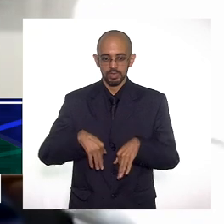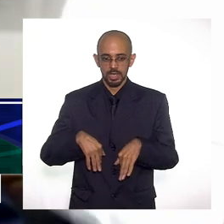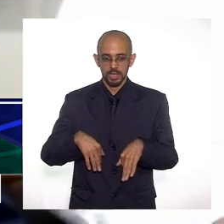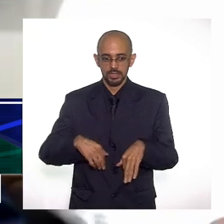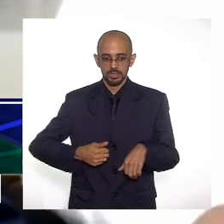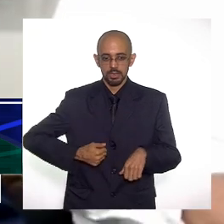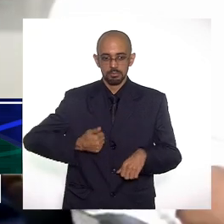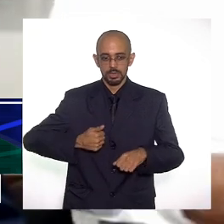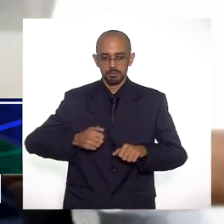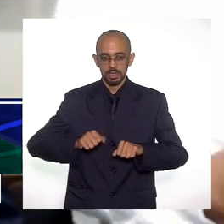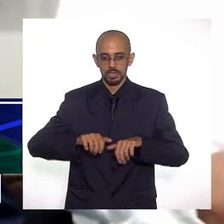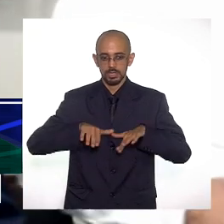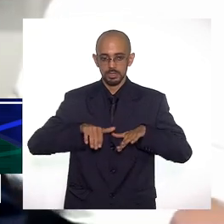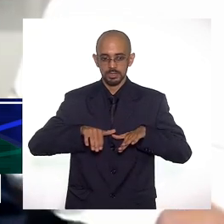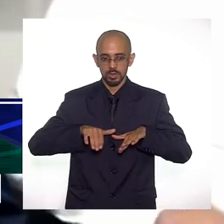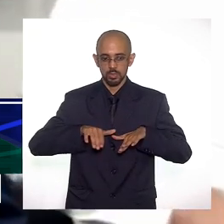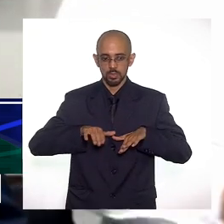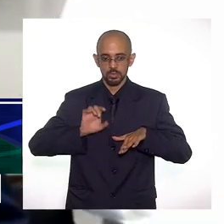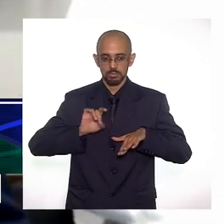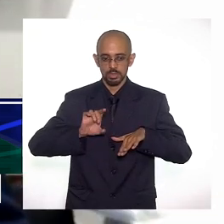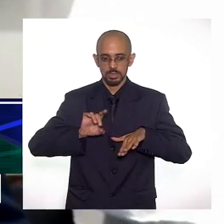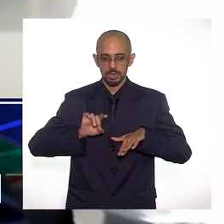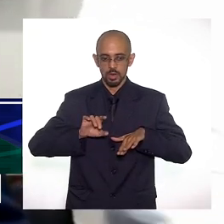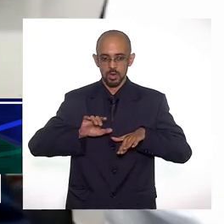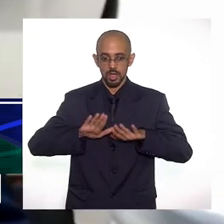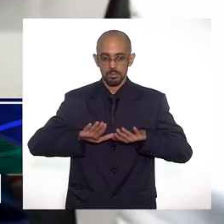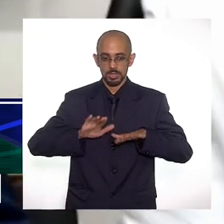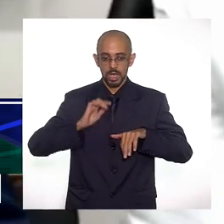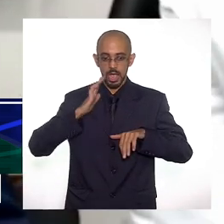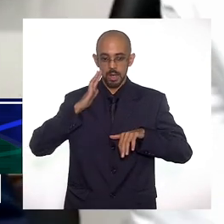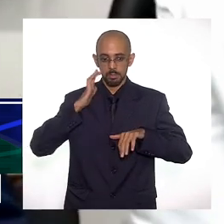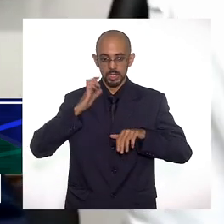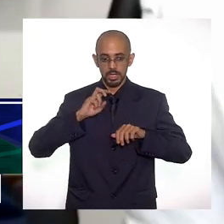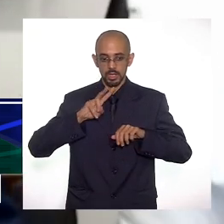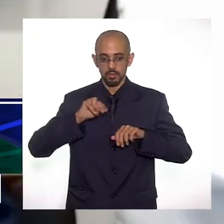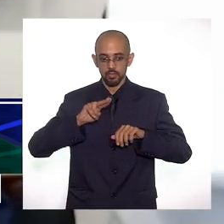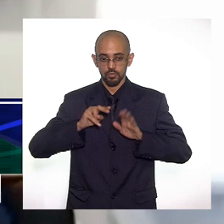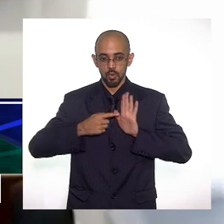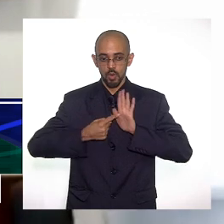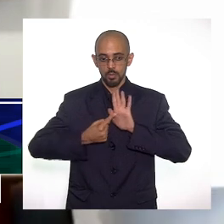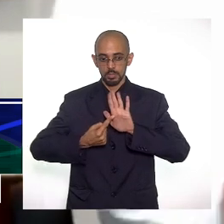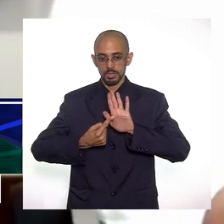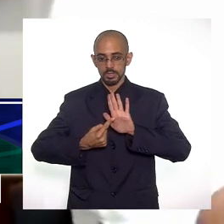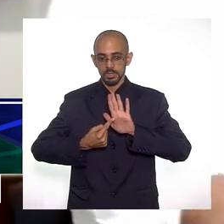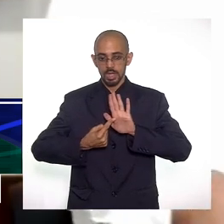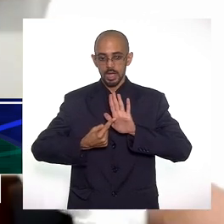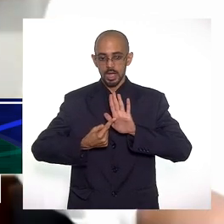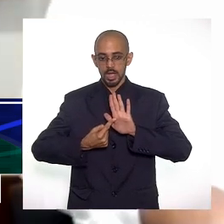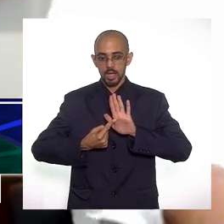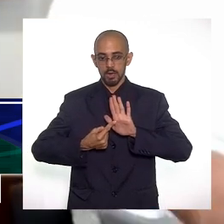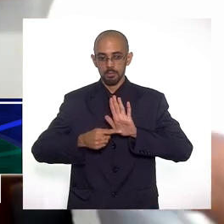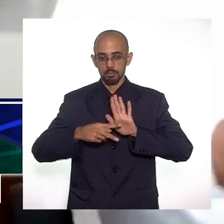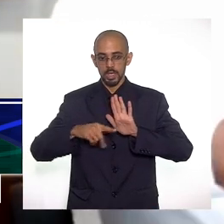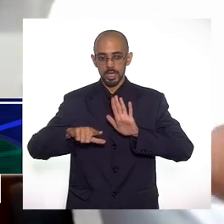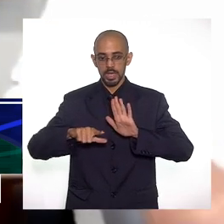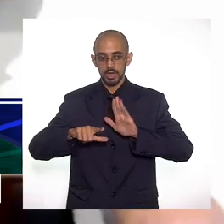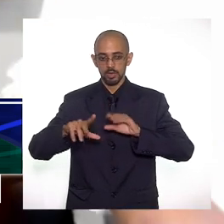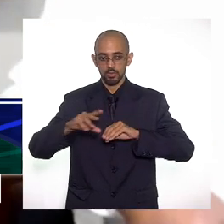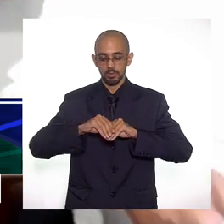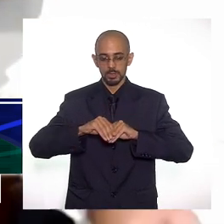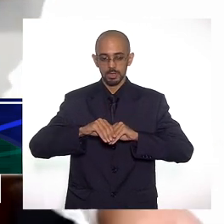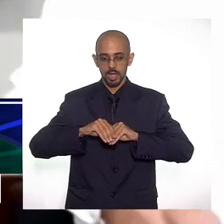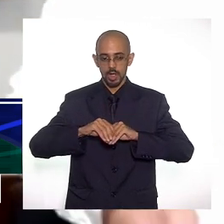sessão extraordinária. Antes, porém, no dia de amanhã, estarei apresentando um projeto de lei complementar e faço a mesma coisa. Ao final,